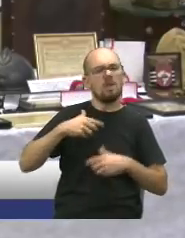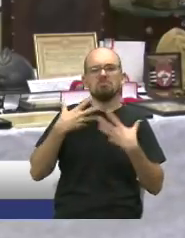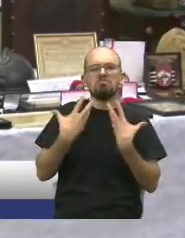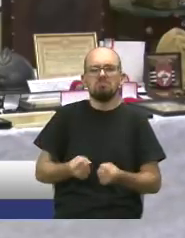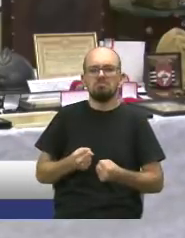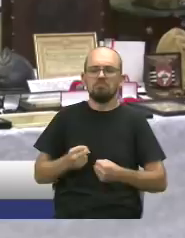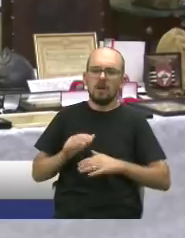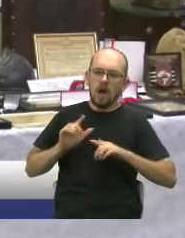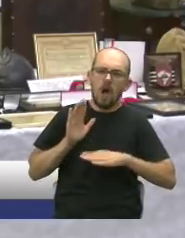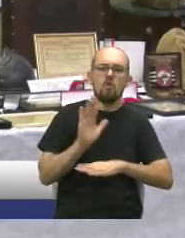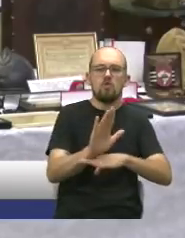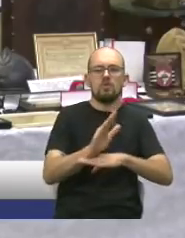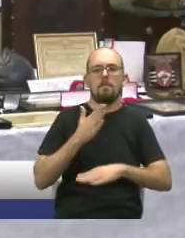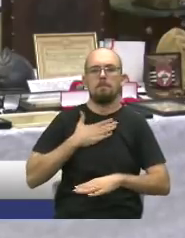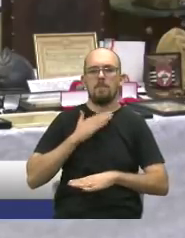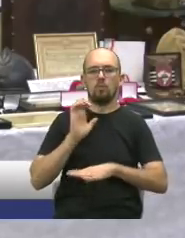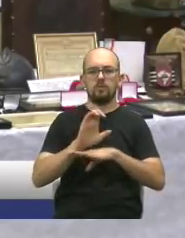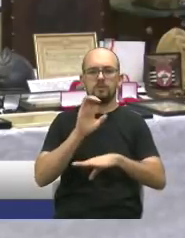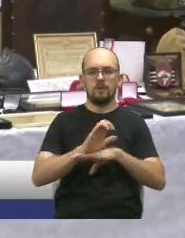estado.